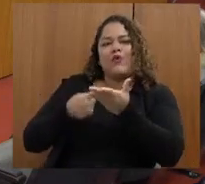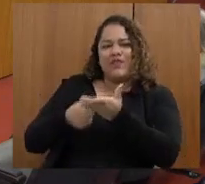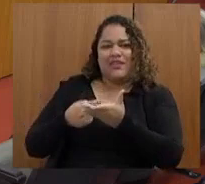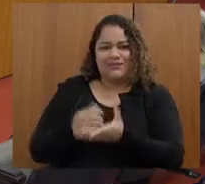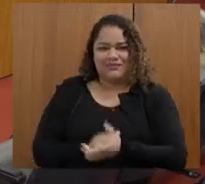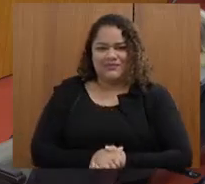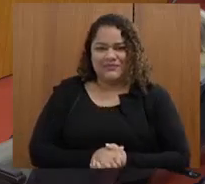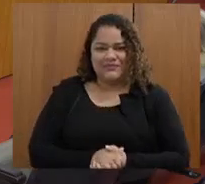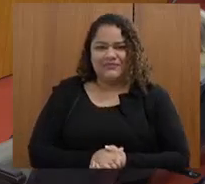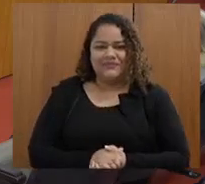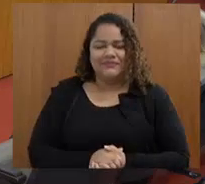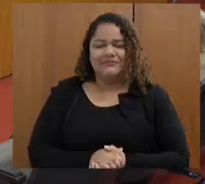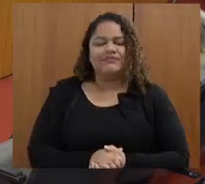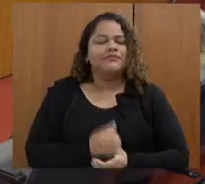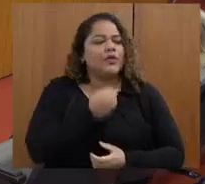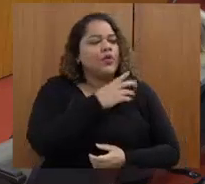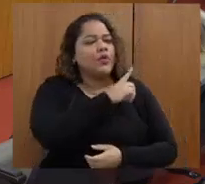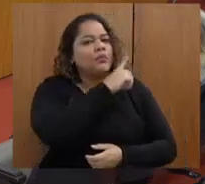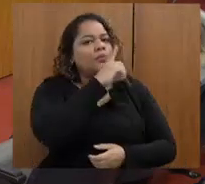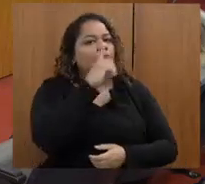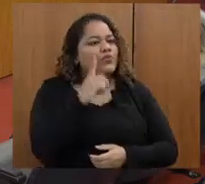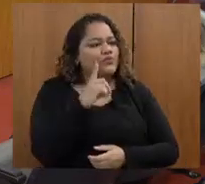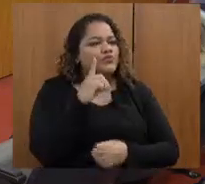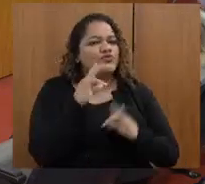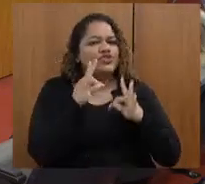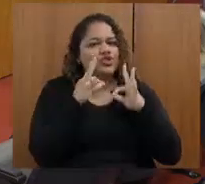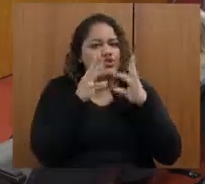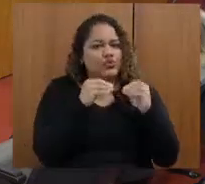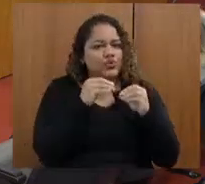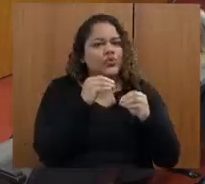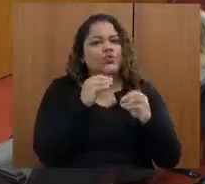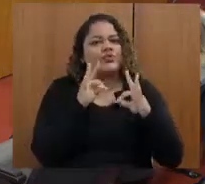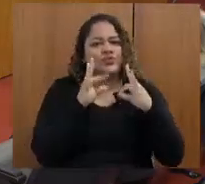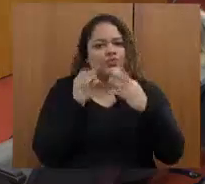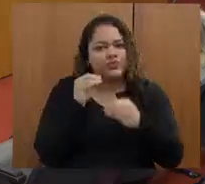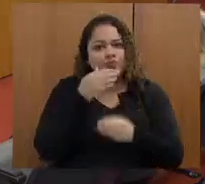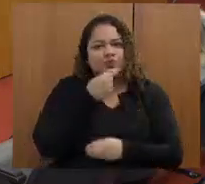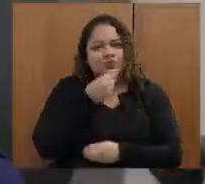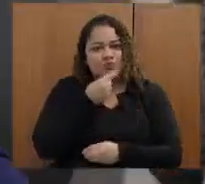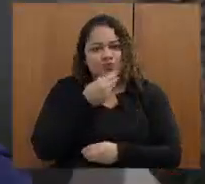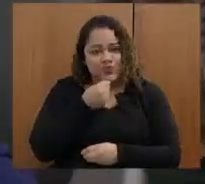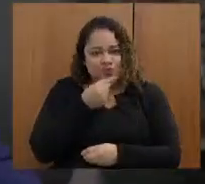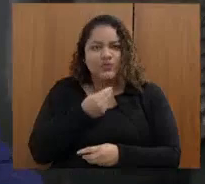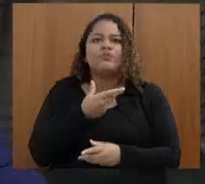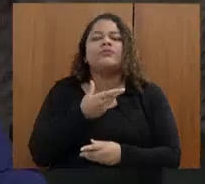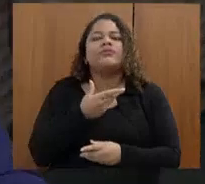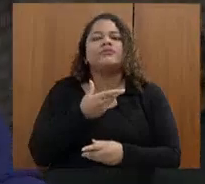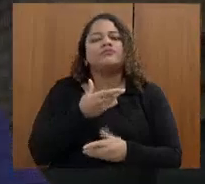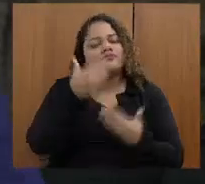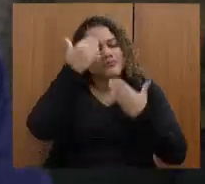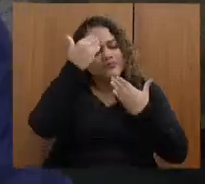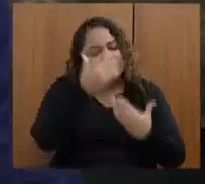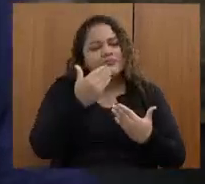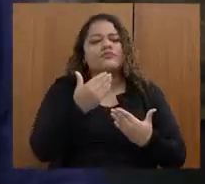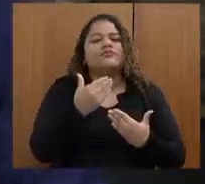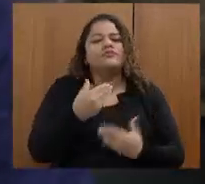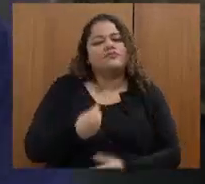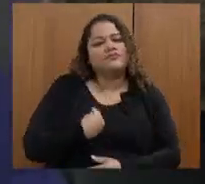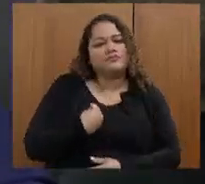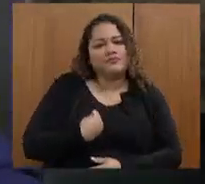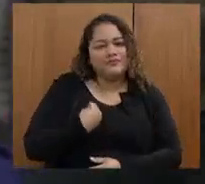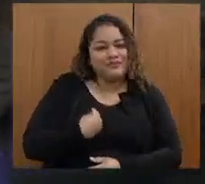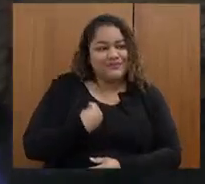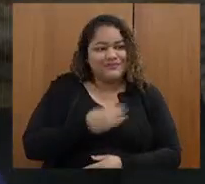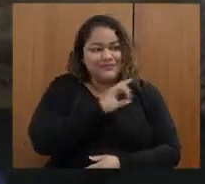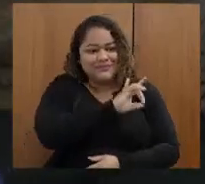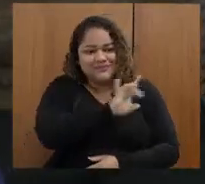Bom dia a todos um bom dia a todas agradecer que a presença de cada um que que está agradecer e cumprimentar a mesa que